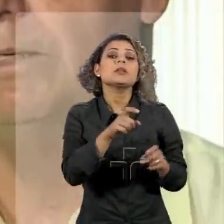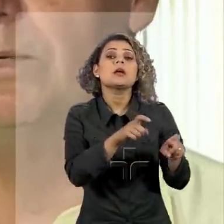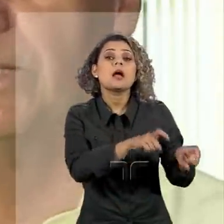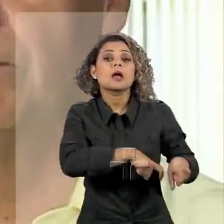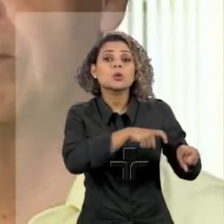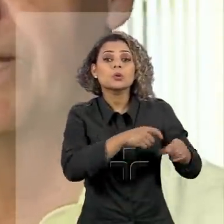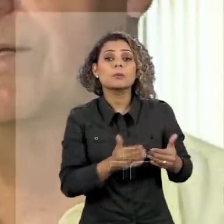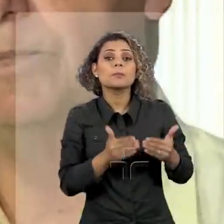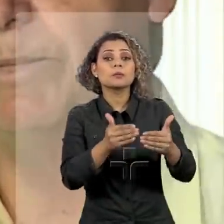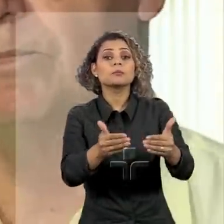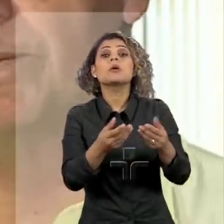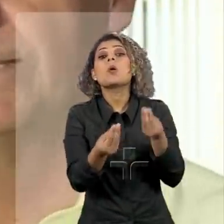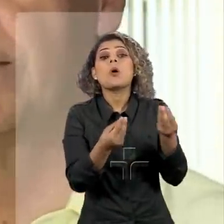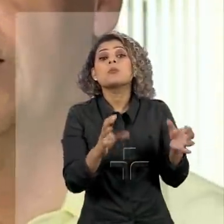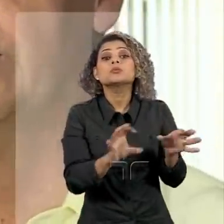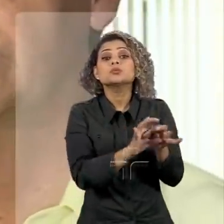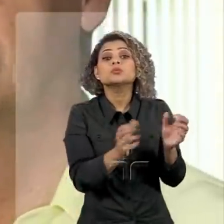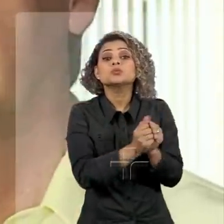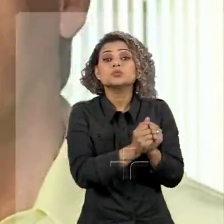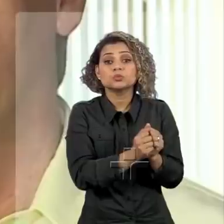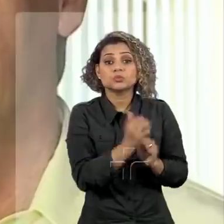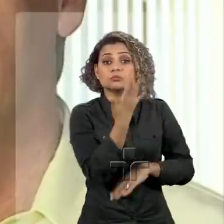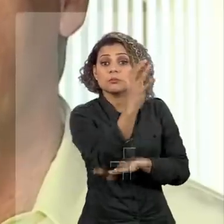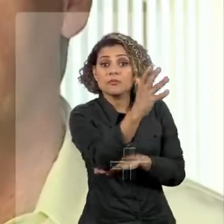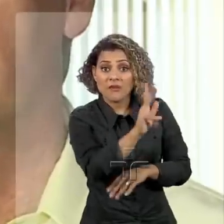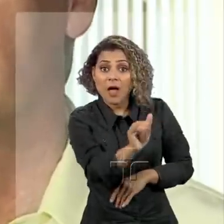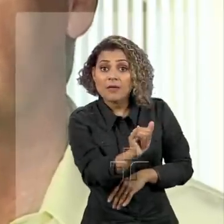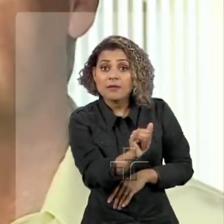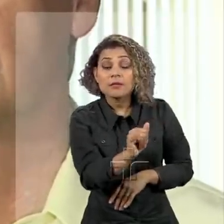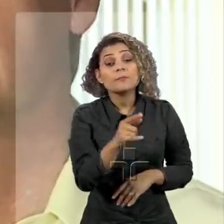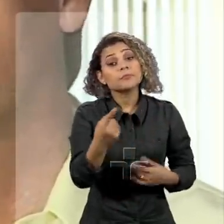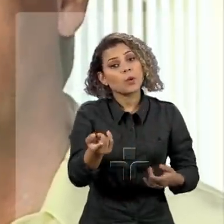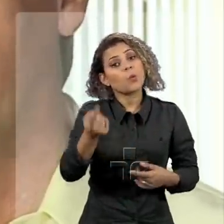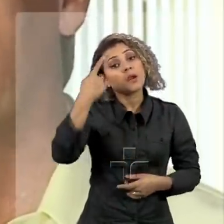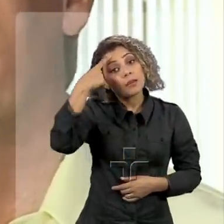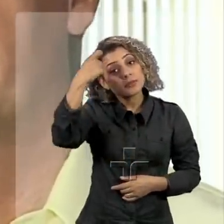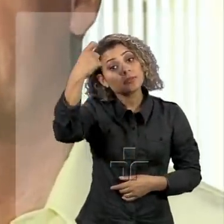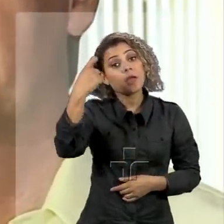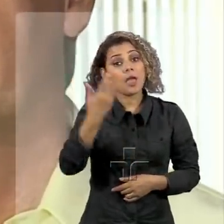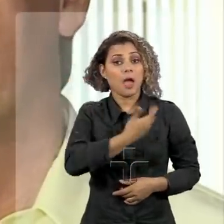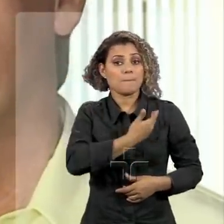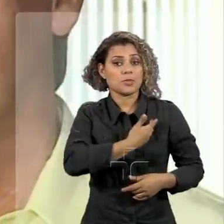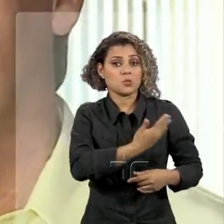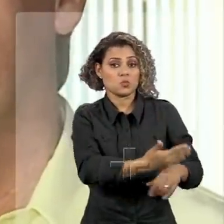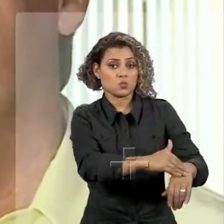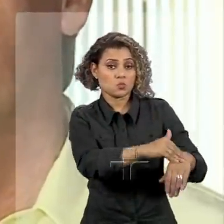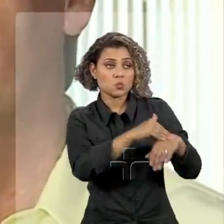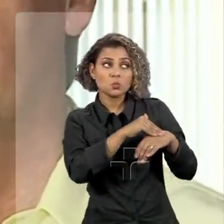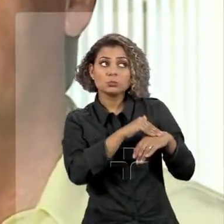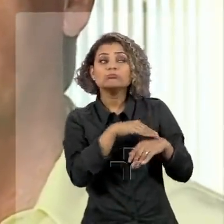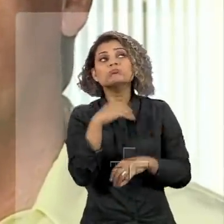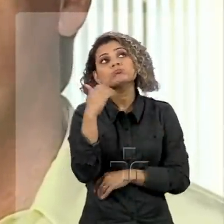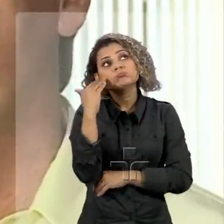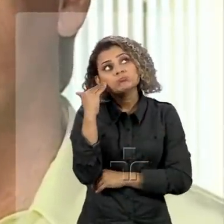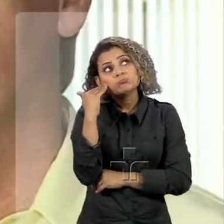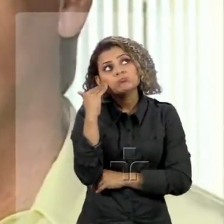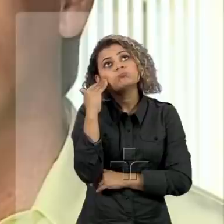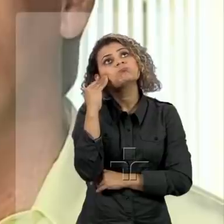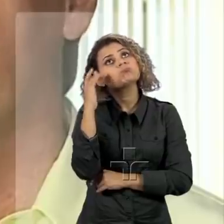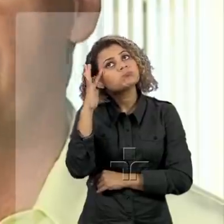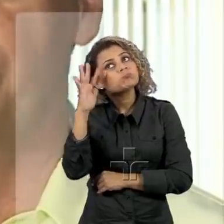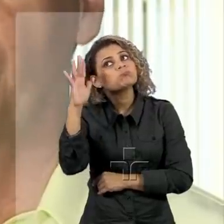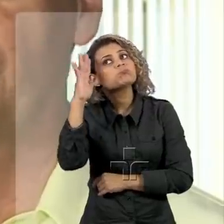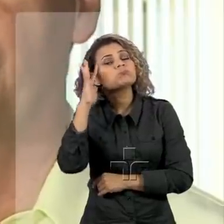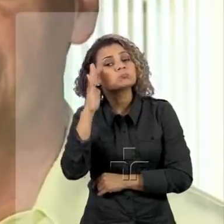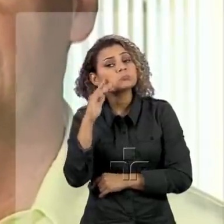Ambiente, como é que... O que acontece? No primeiro momento, lá atrás, a ideia surgiu de um colega, aí foi bem recebida,